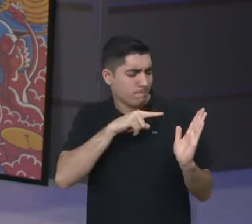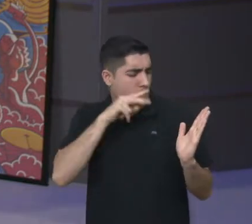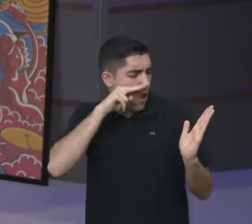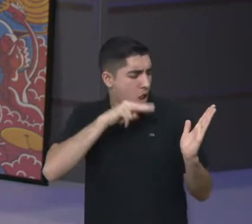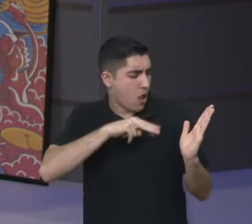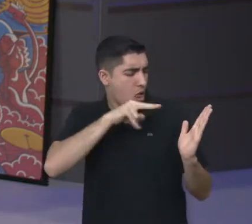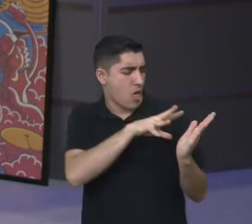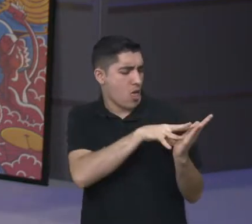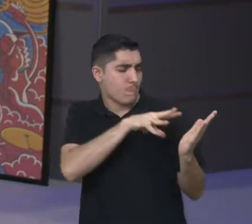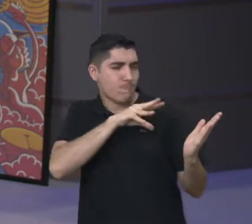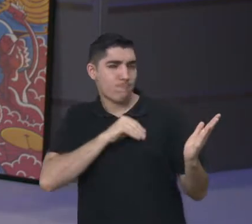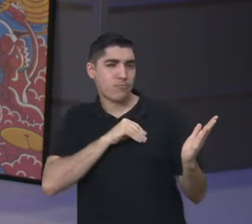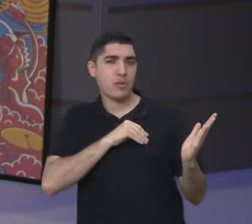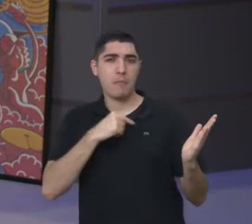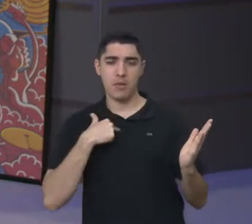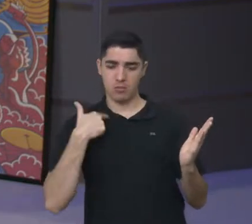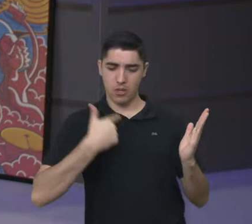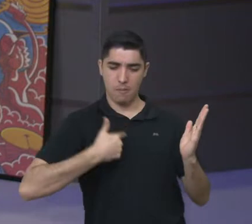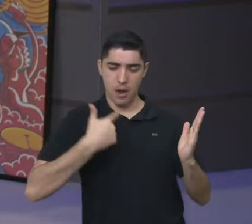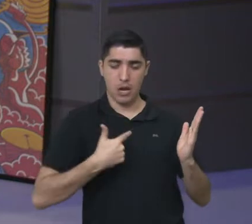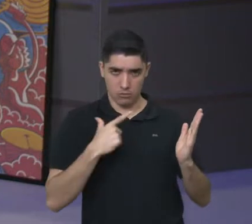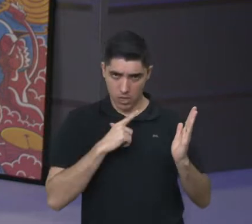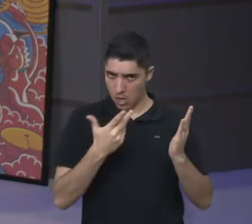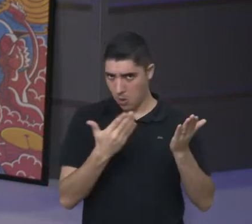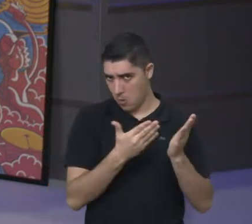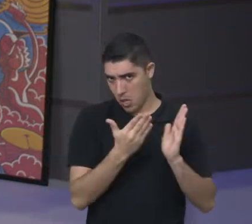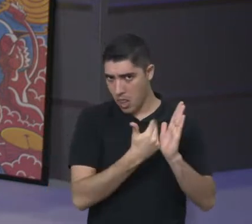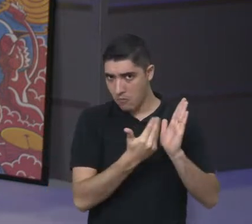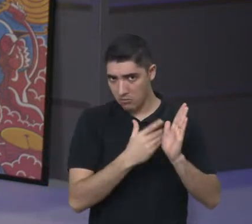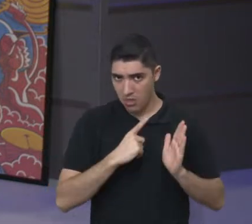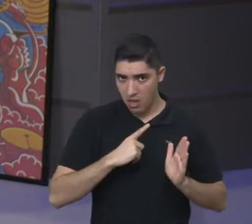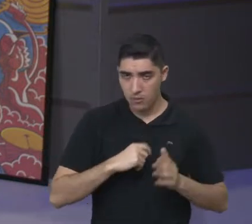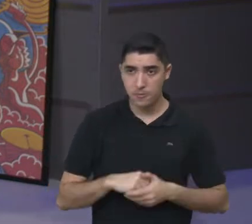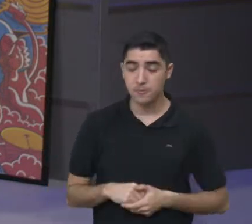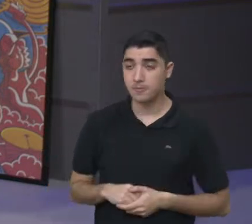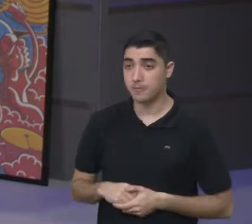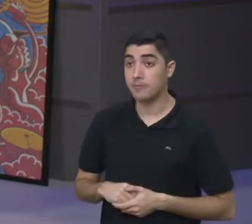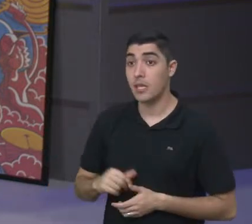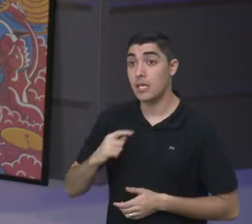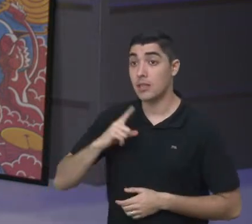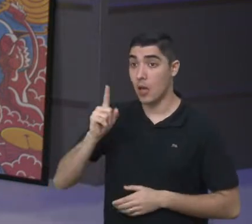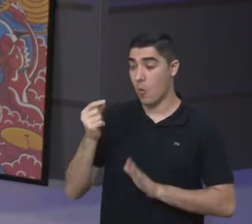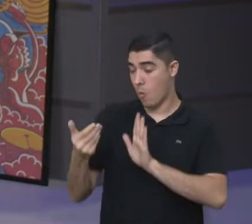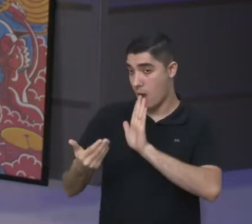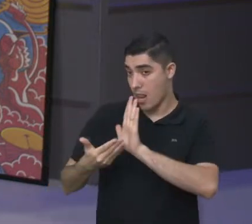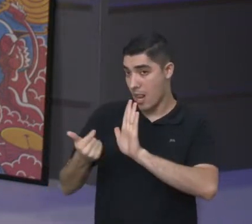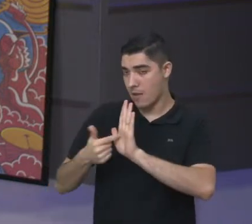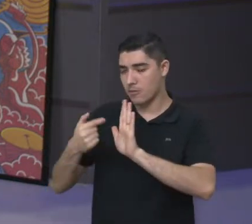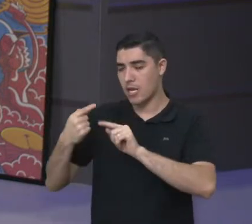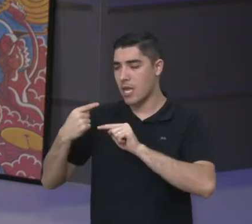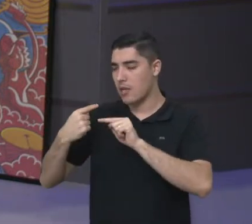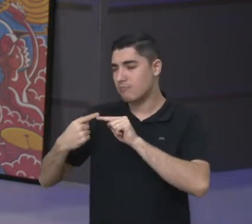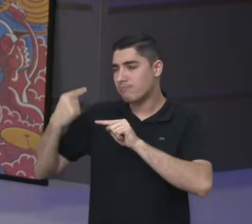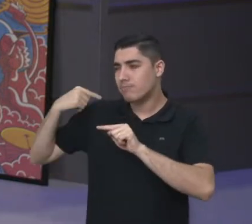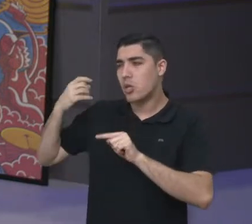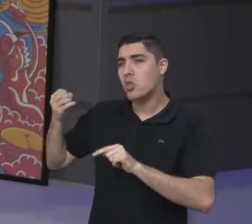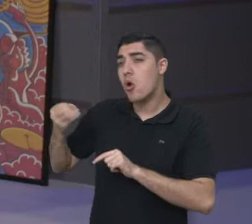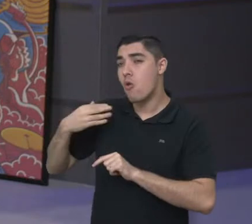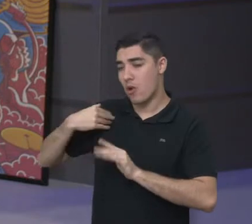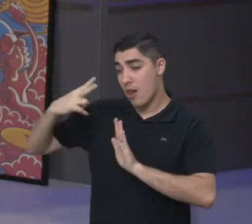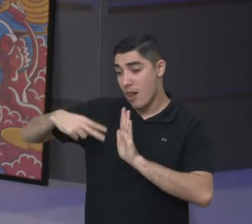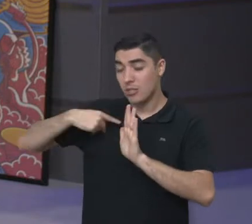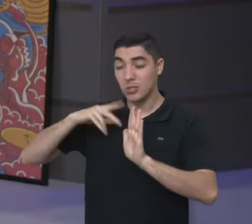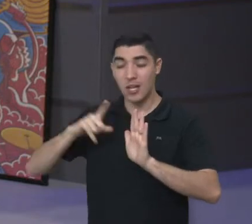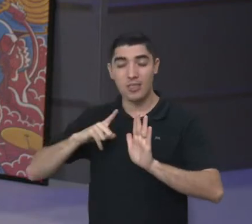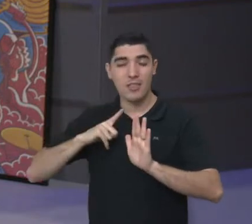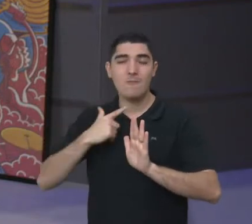pra algum trabalho seu, ou te inspira na vida, assim, de... Tem um recente que eu li, eu já estava